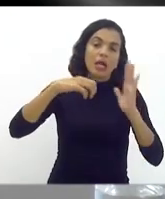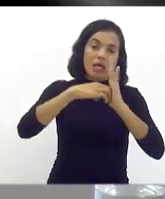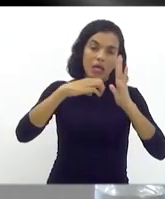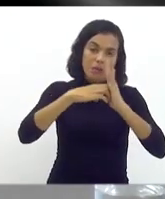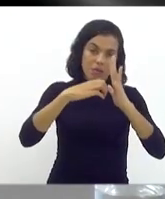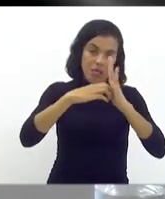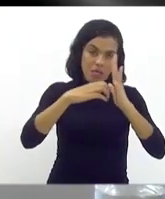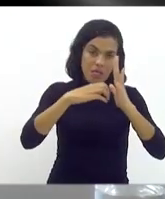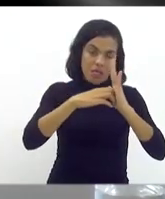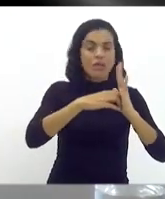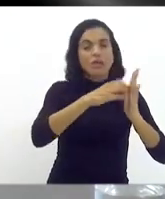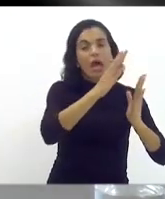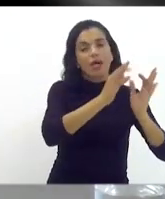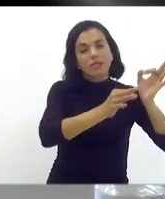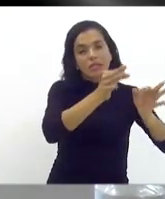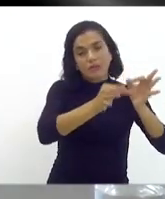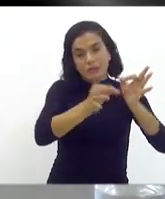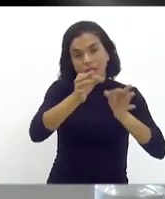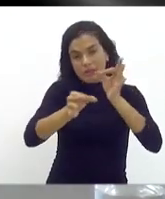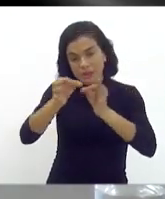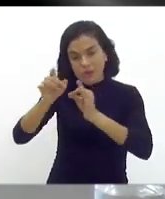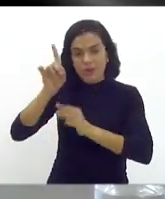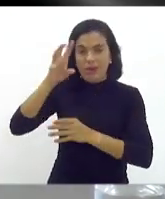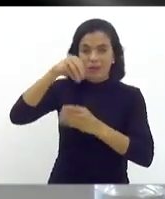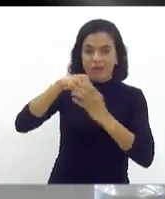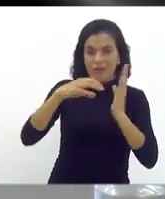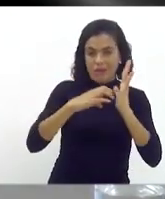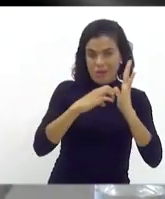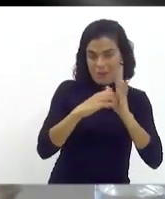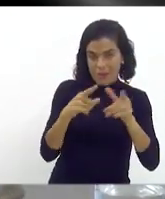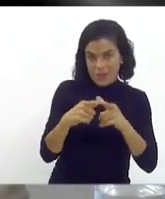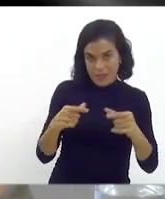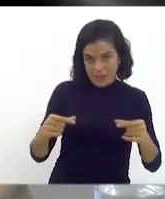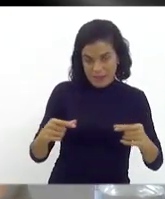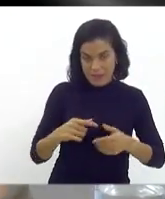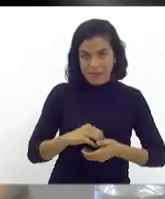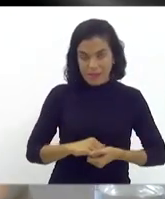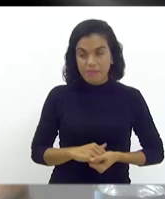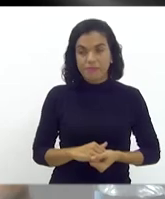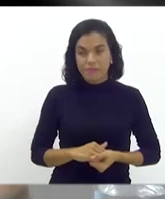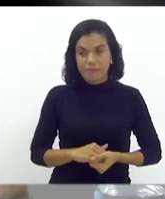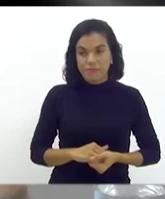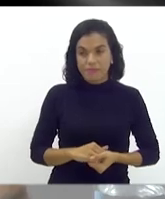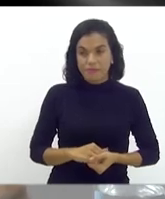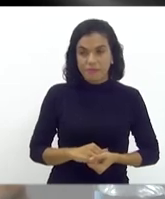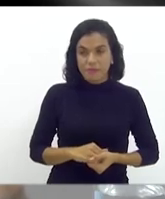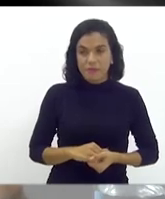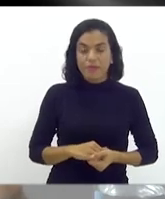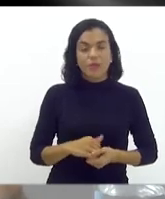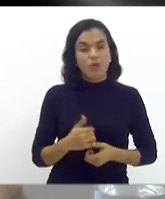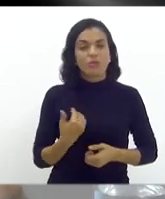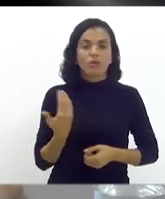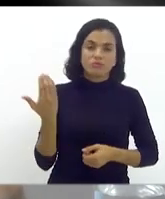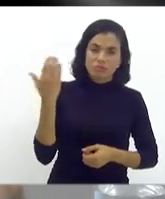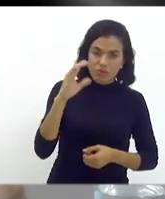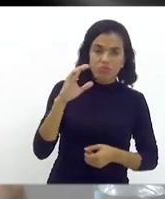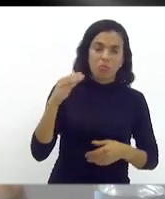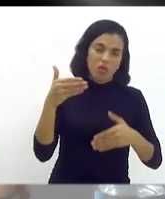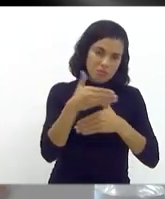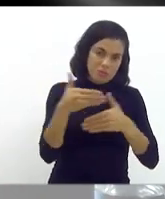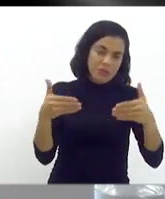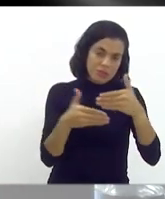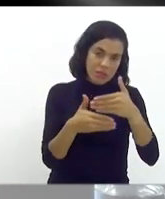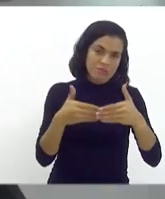tramitando tá tramitando na câmera né bom nós colocamos pode passar